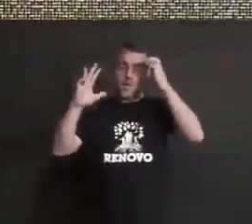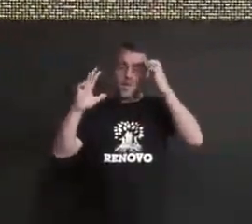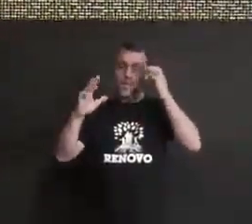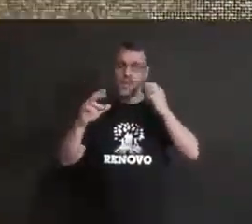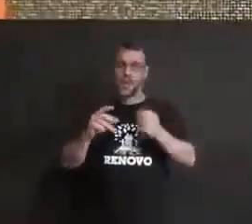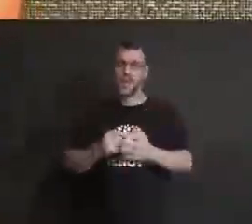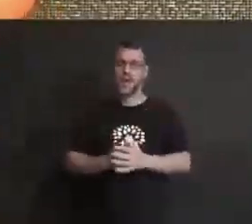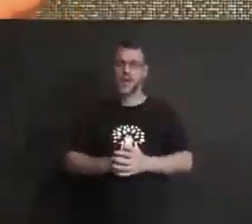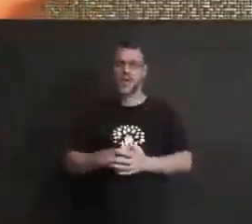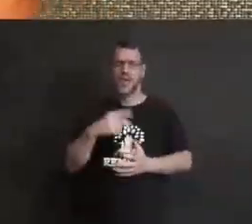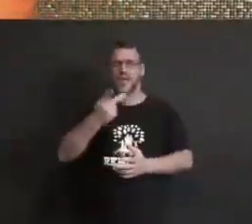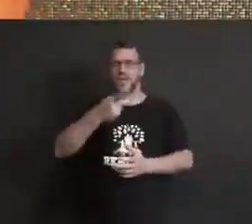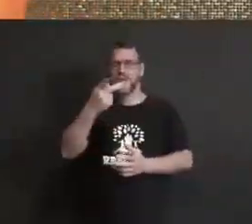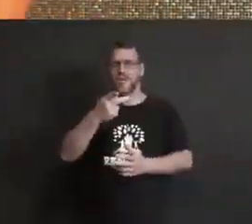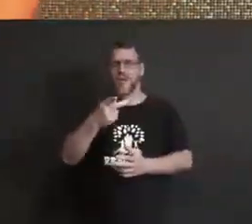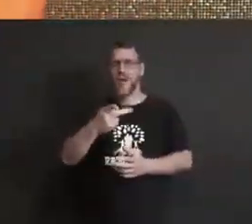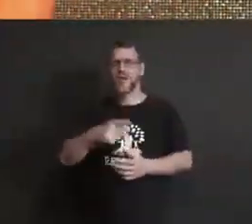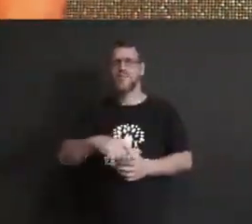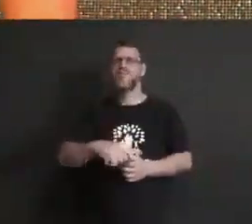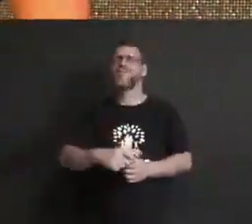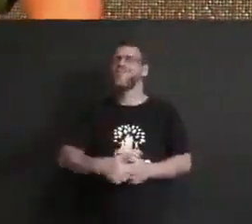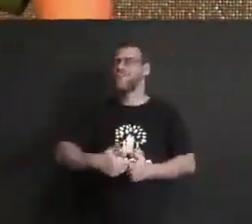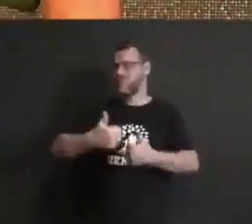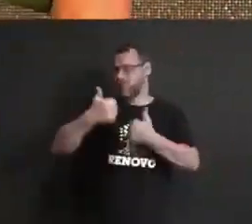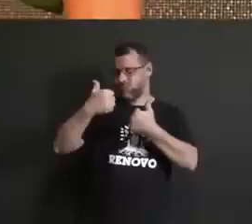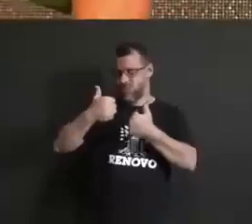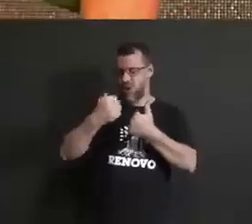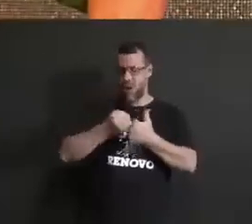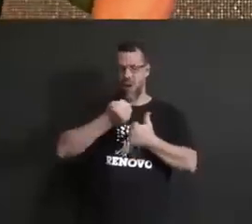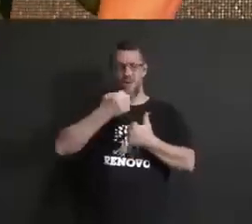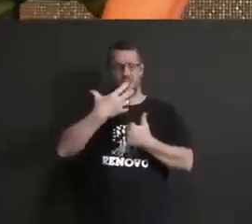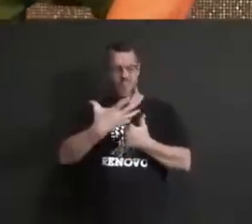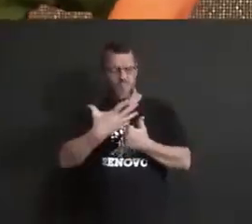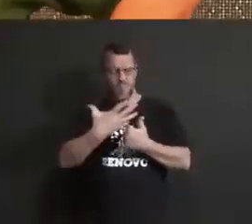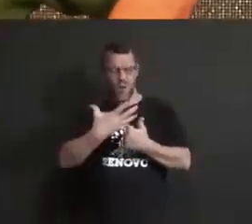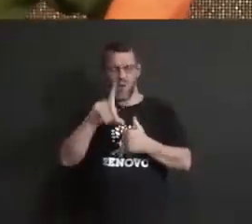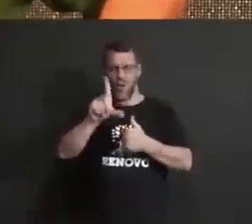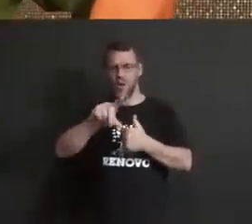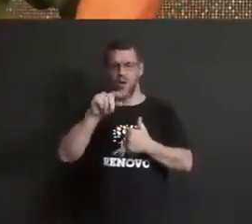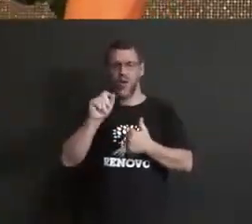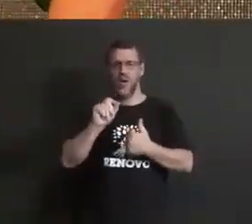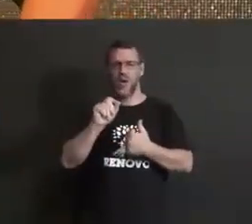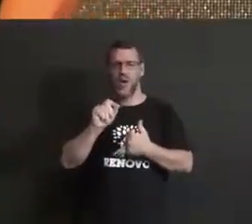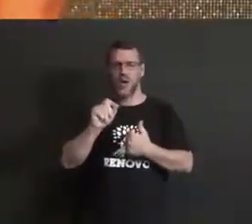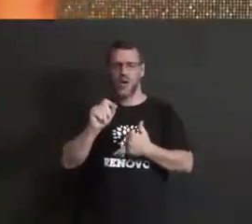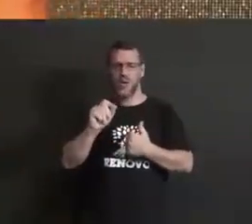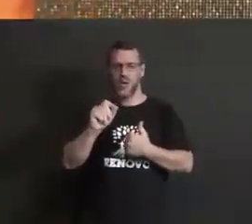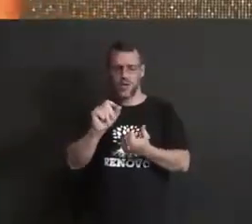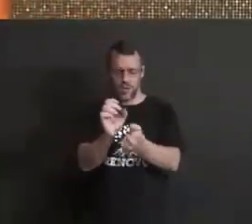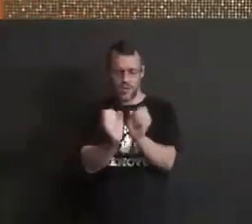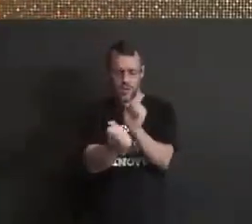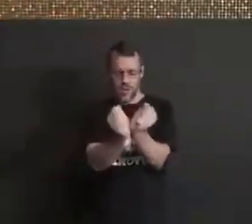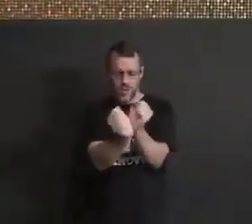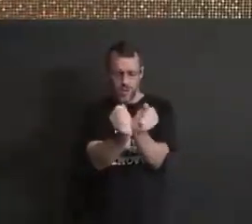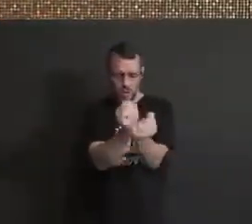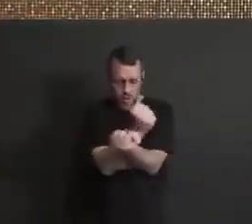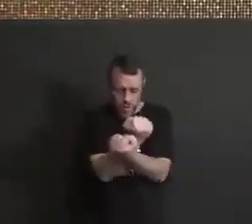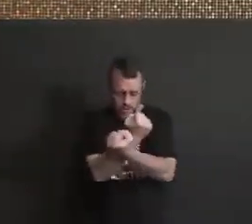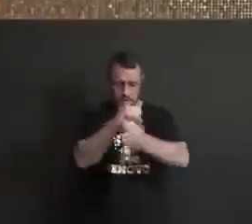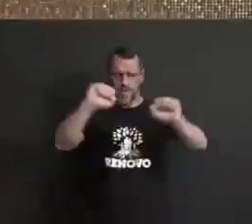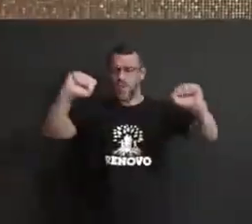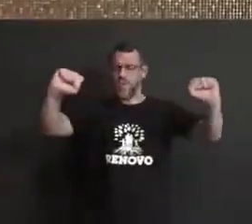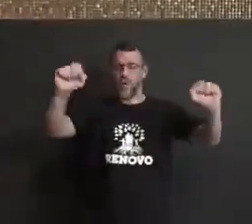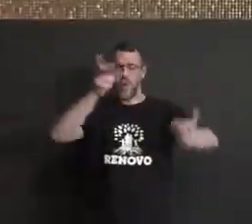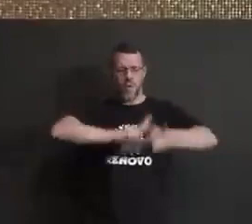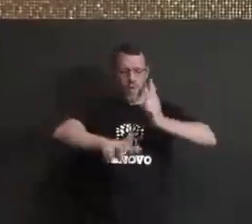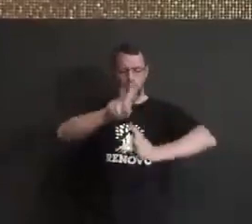valeu a pena, valeu a pena. Ele tirou o povo da escravidão, ele tirou o